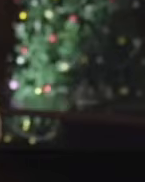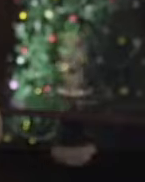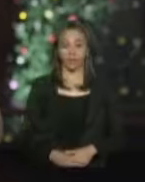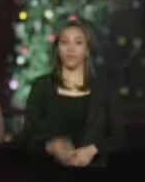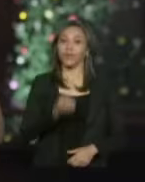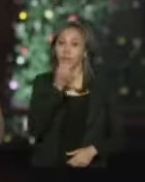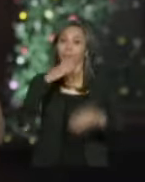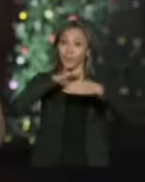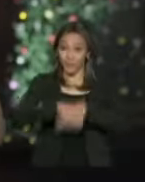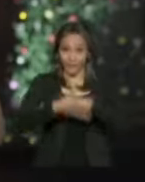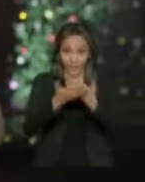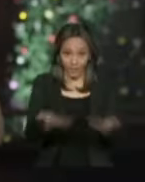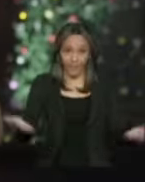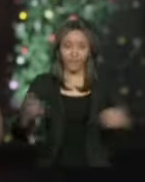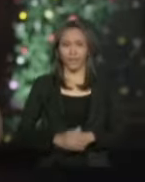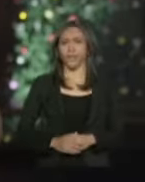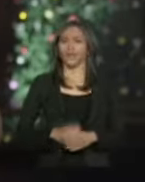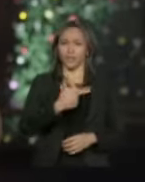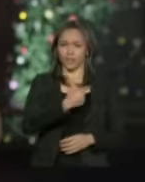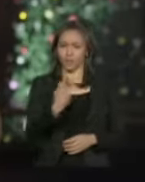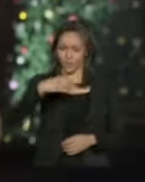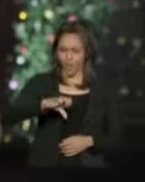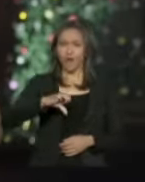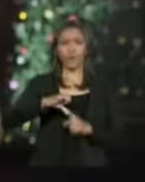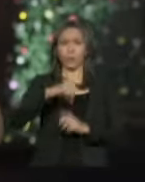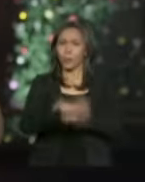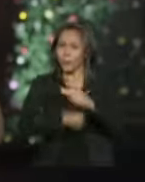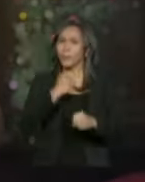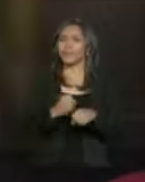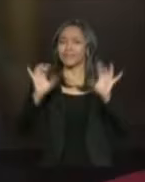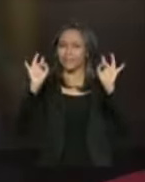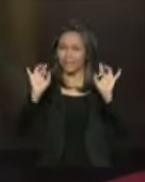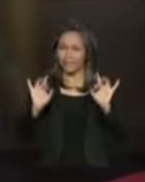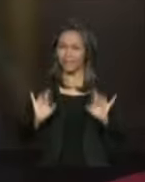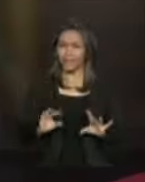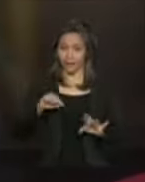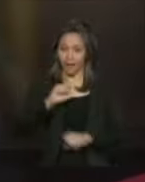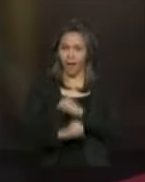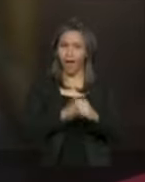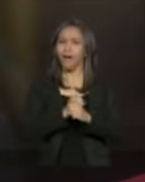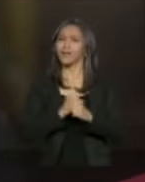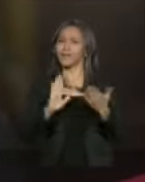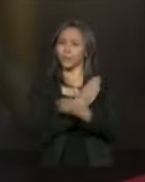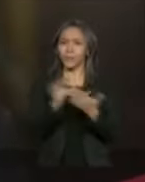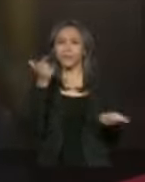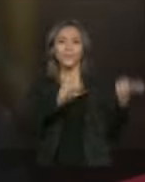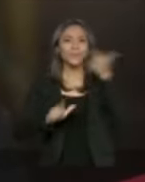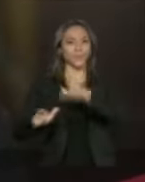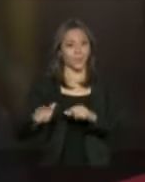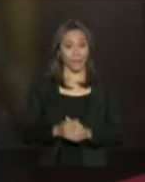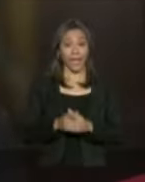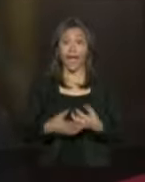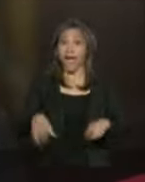boa noite 2009 foi um ano muito especial ano de algumas conquistas a